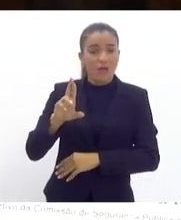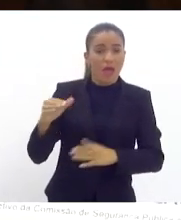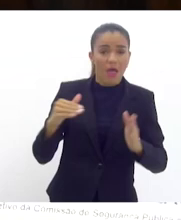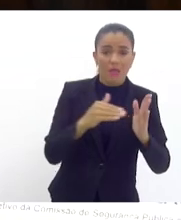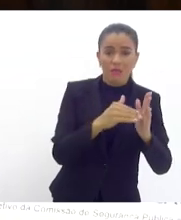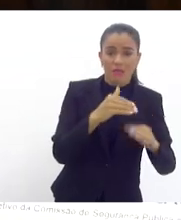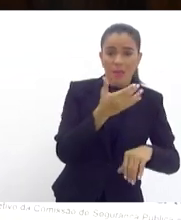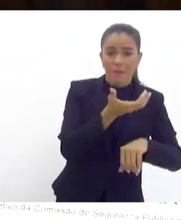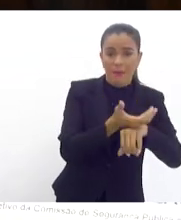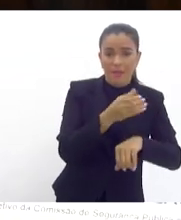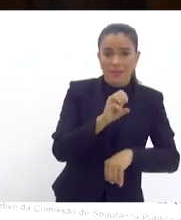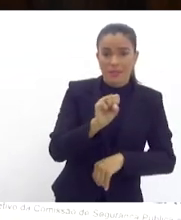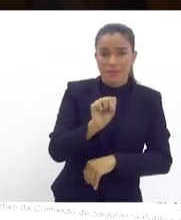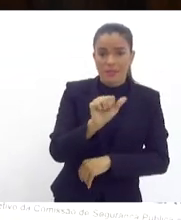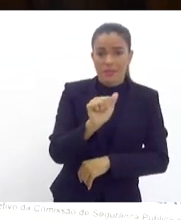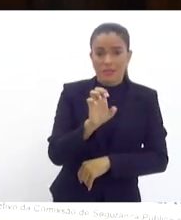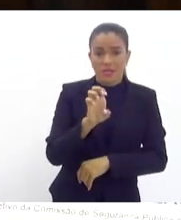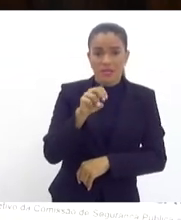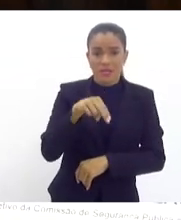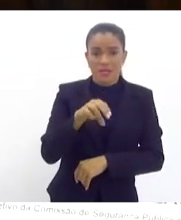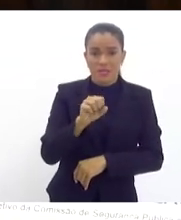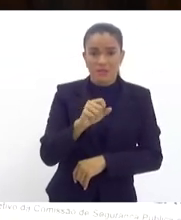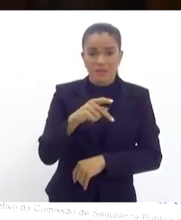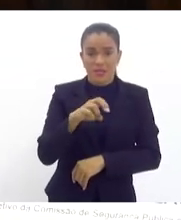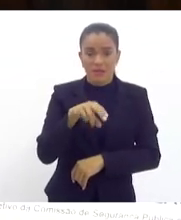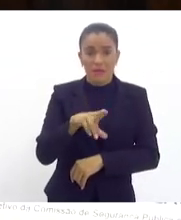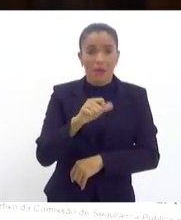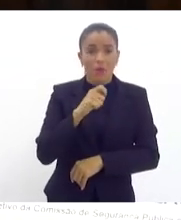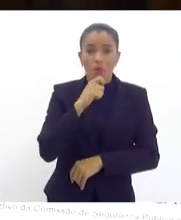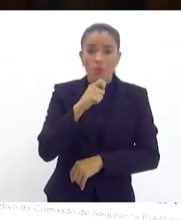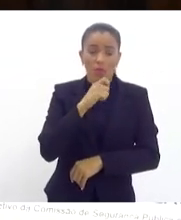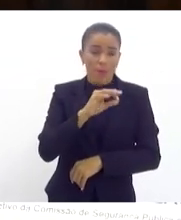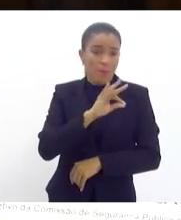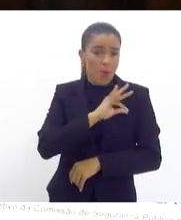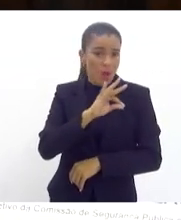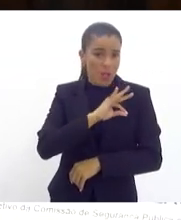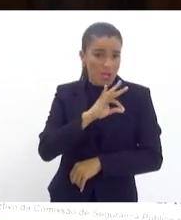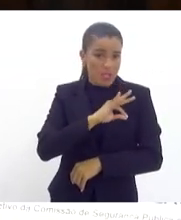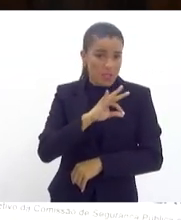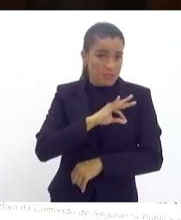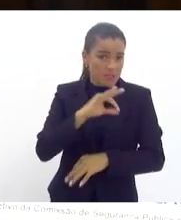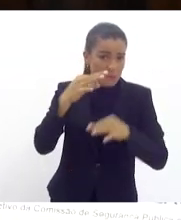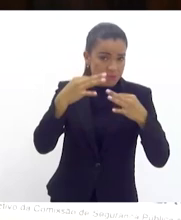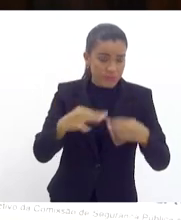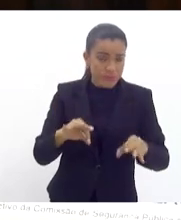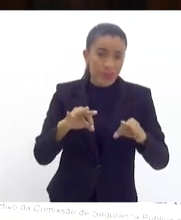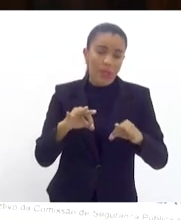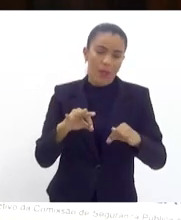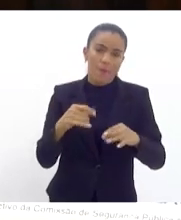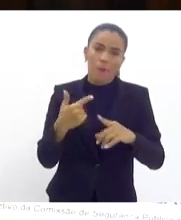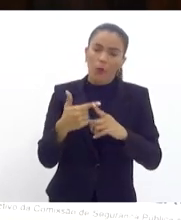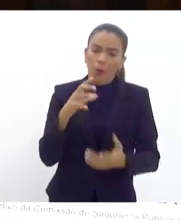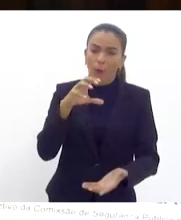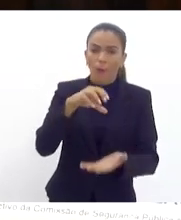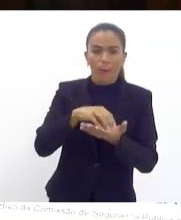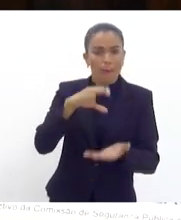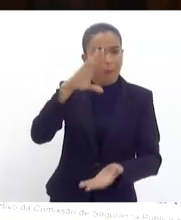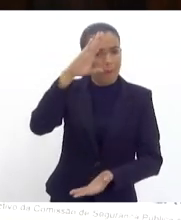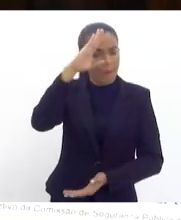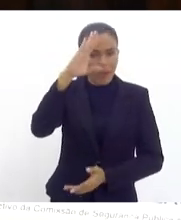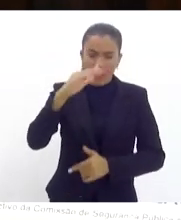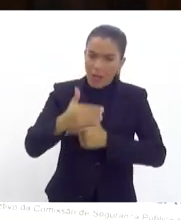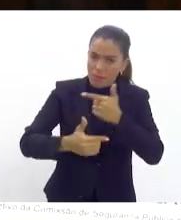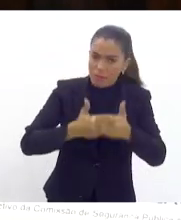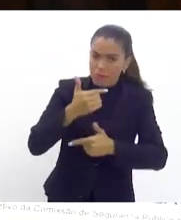tem efetivo suficiente e acaba com muitas vezes passando vergonha de ser um batalhão operacional ativo não